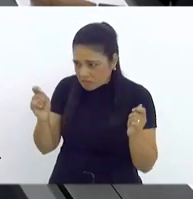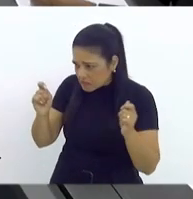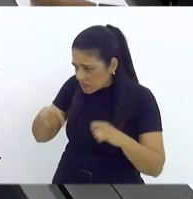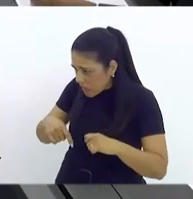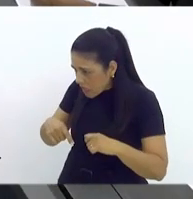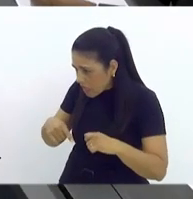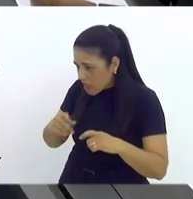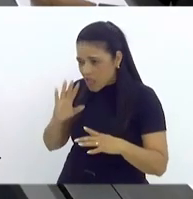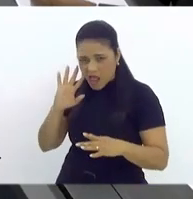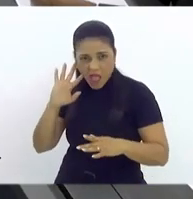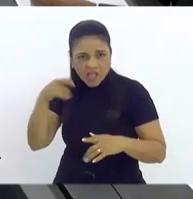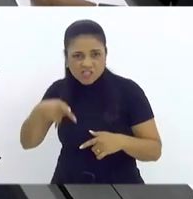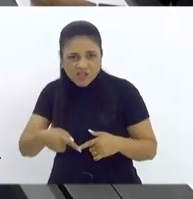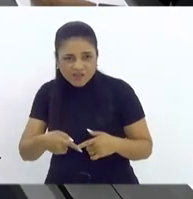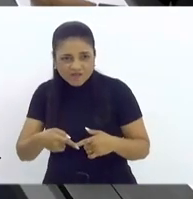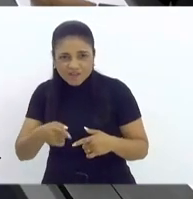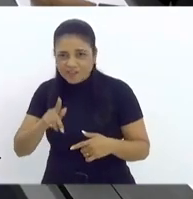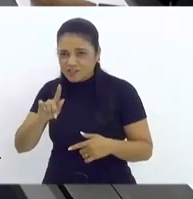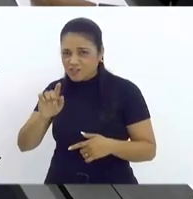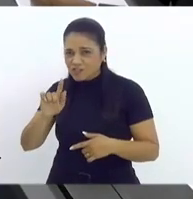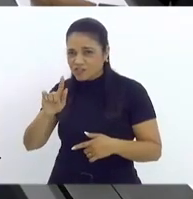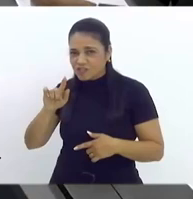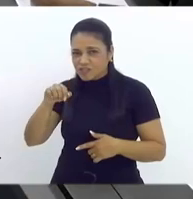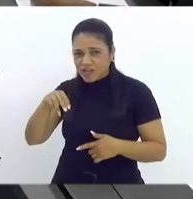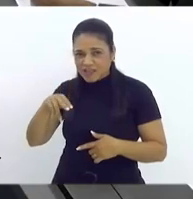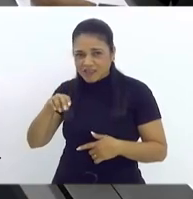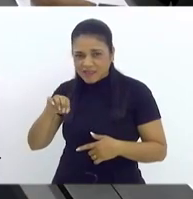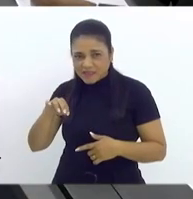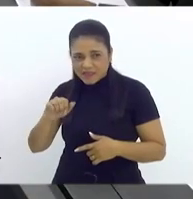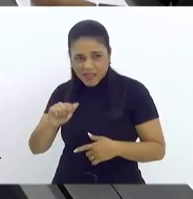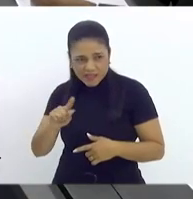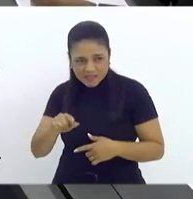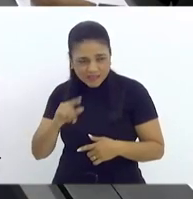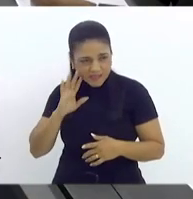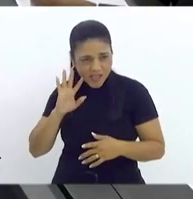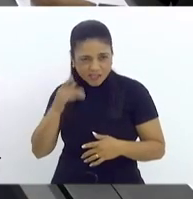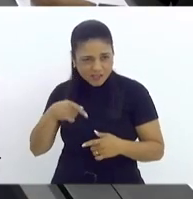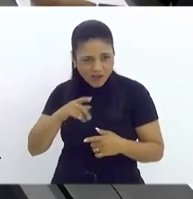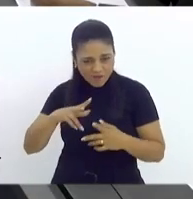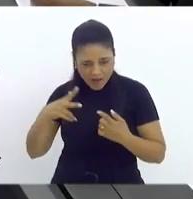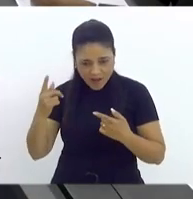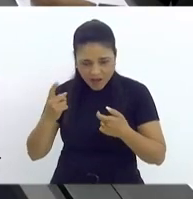executar absolutamente nada. Ela tem que regular, fiscalizar o serviço. Isso é ilegal, senhor presidente.